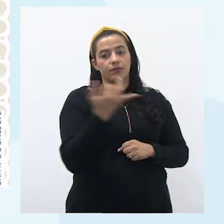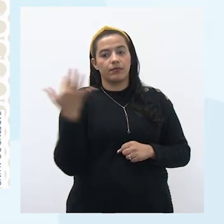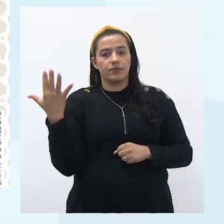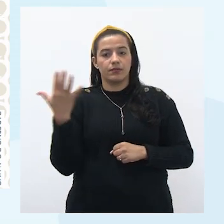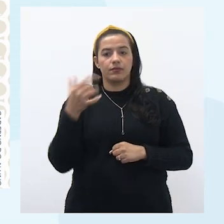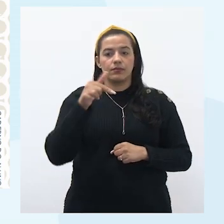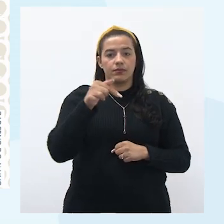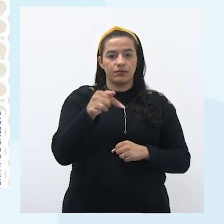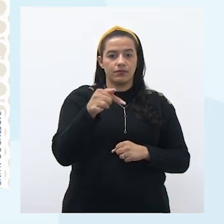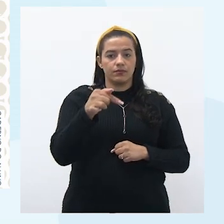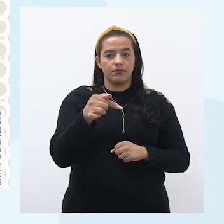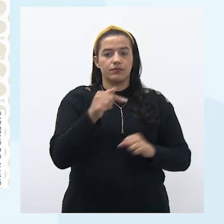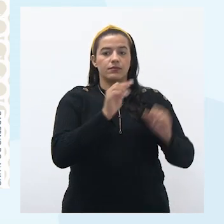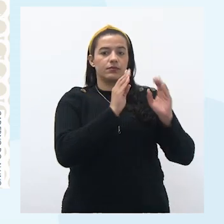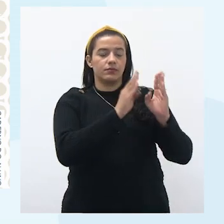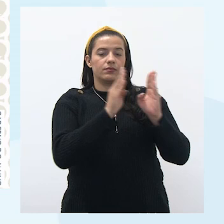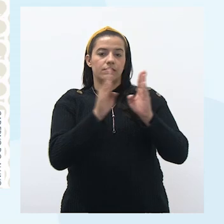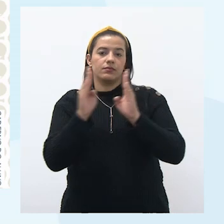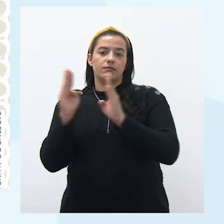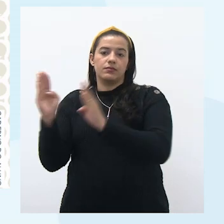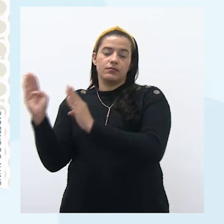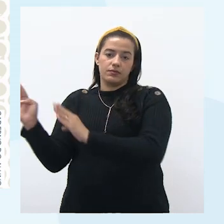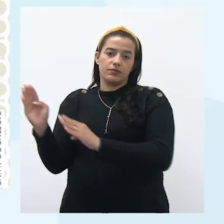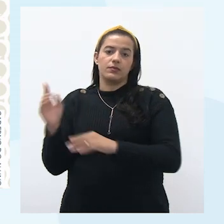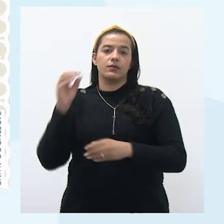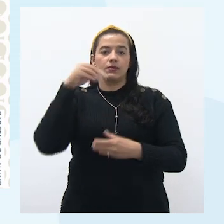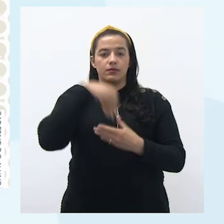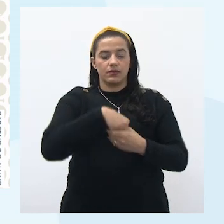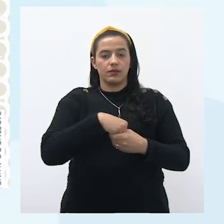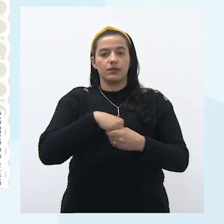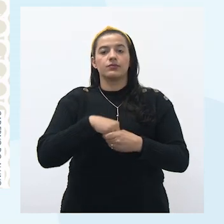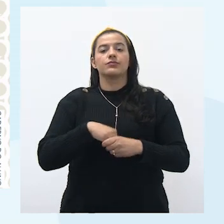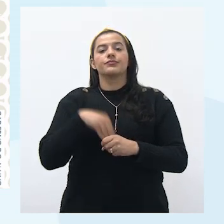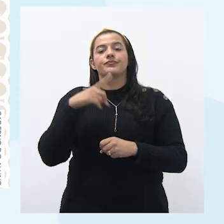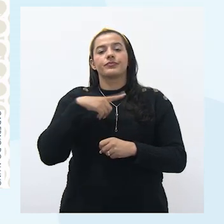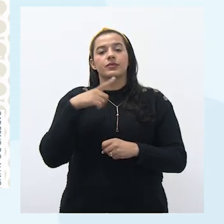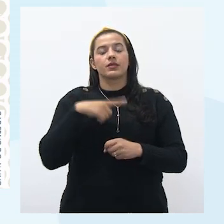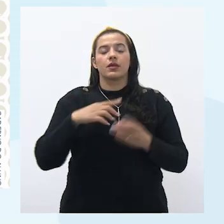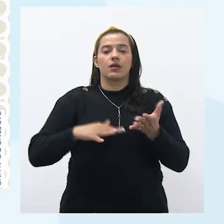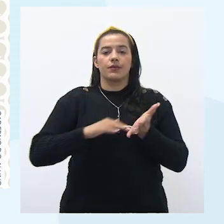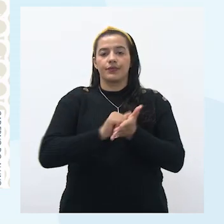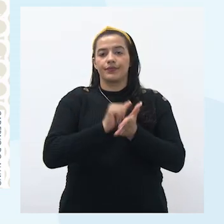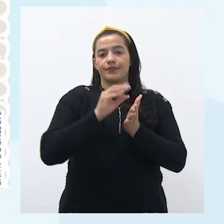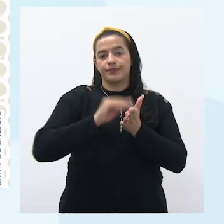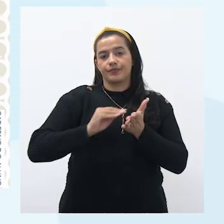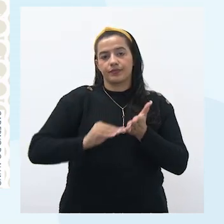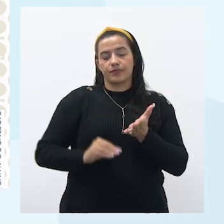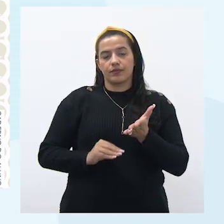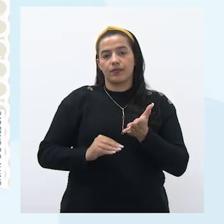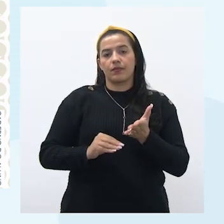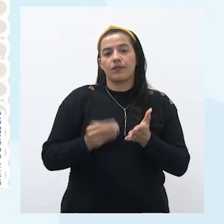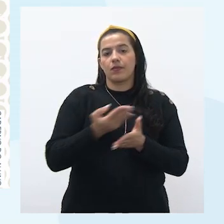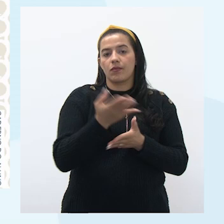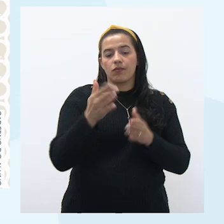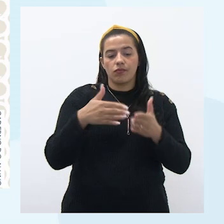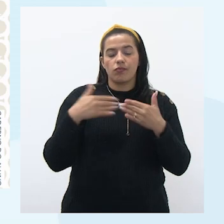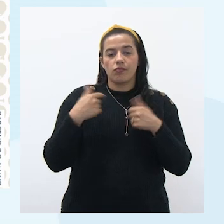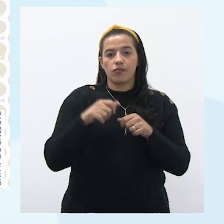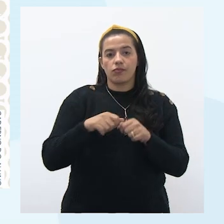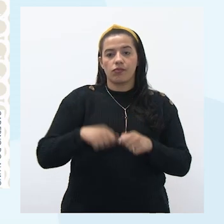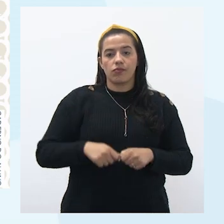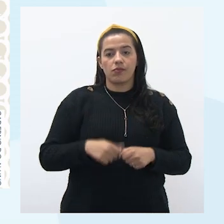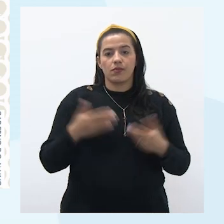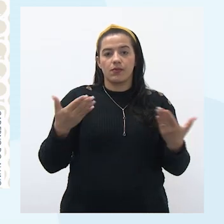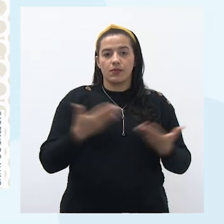os 7 degraus que a gente tem dentro desse instrumento que é a rubrica. Por que eu pedi para vocês fazerem isso? Porque eu vou fazer